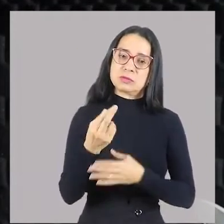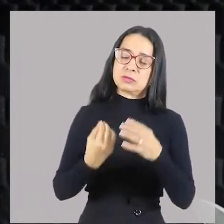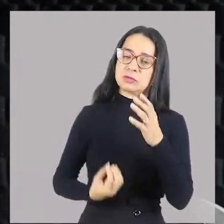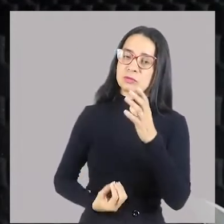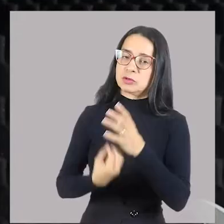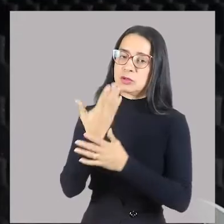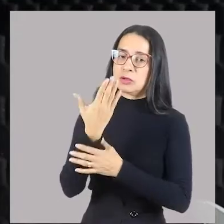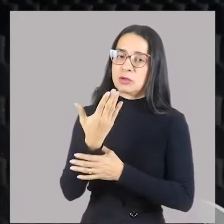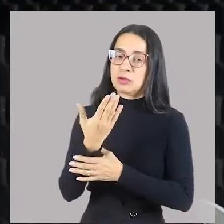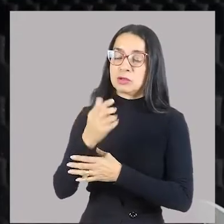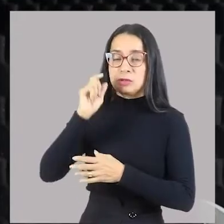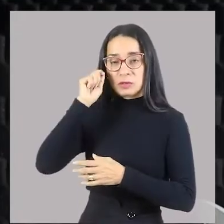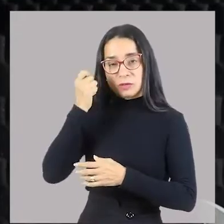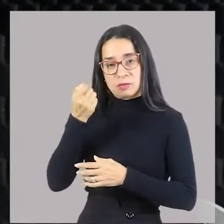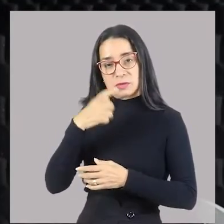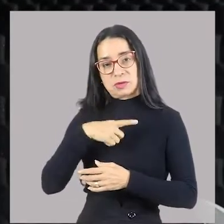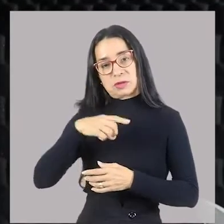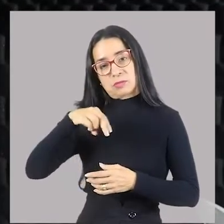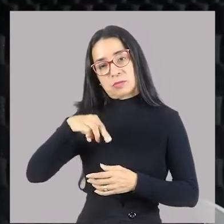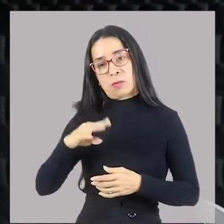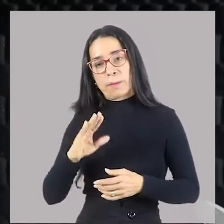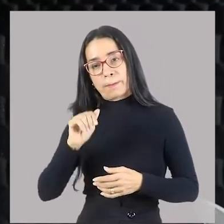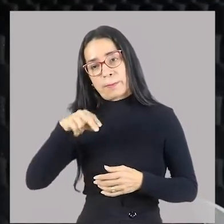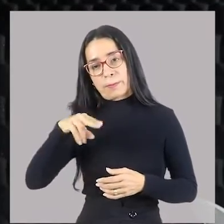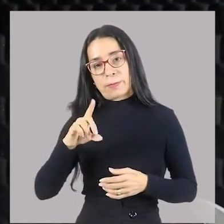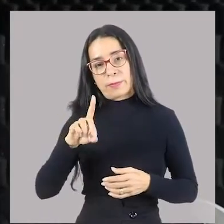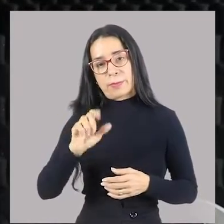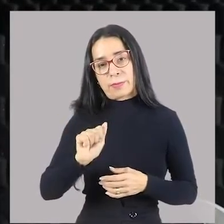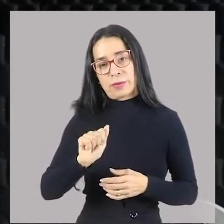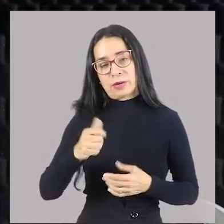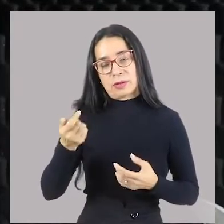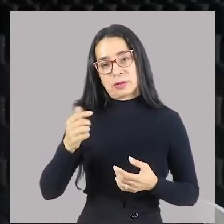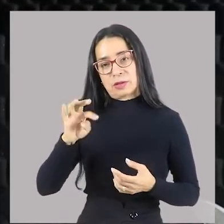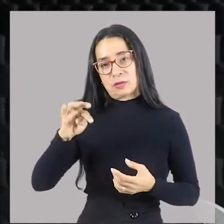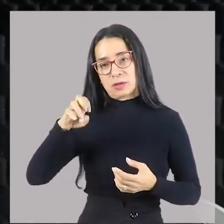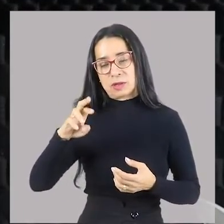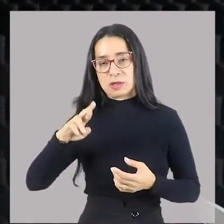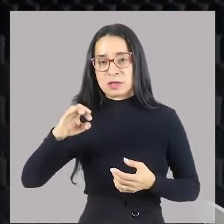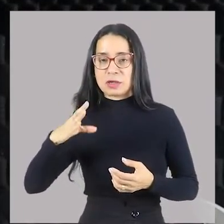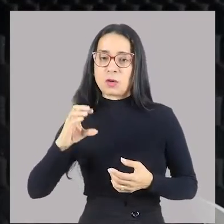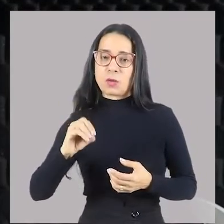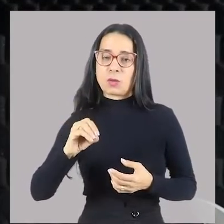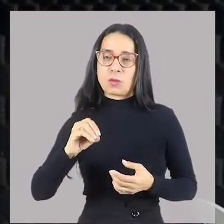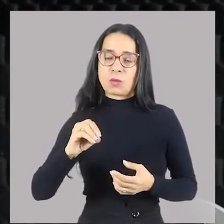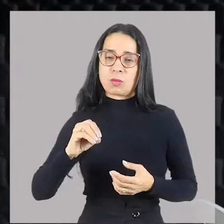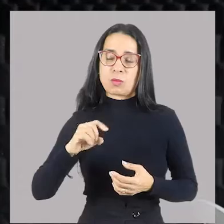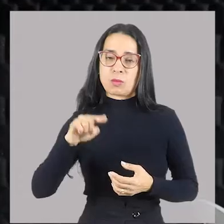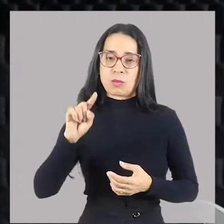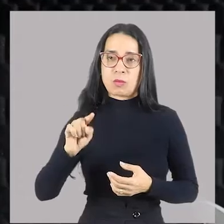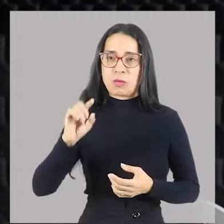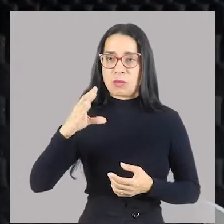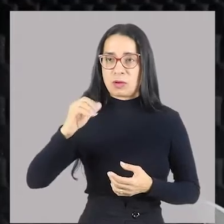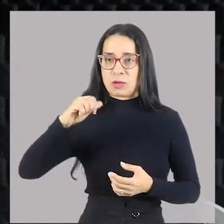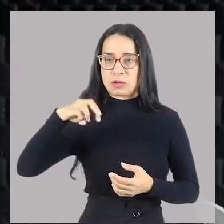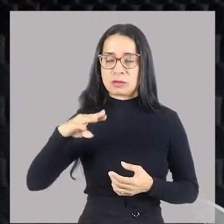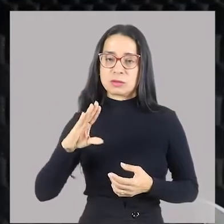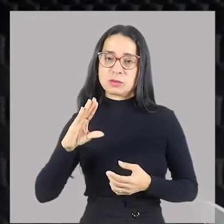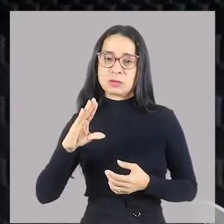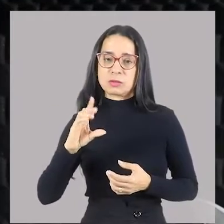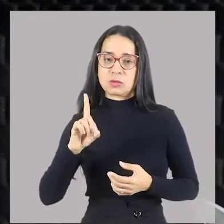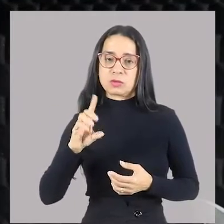temos a Umbanda, a Quimbanda, o Terecô, o Candomblé. E aí, todos